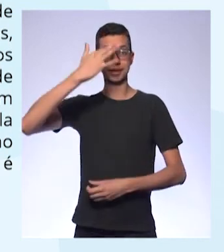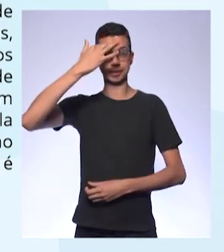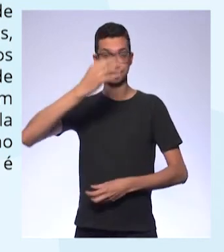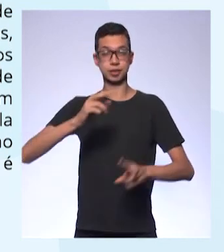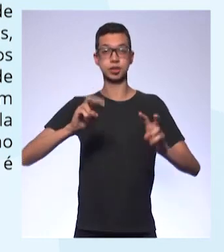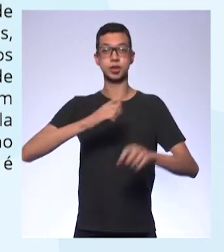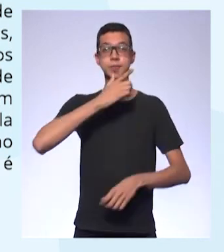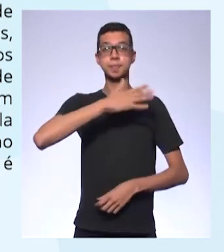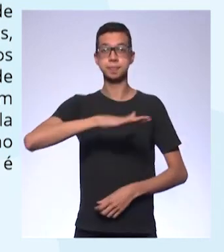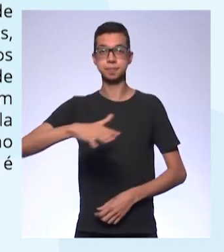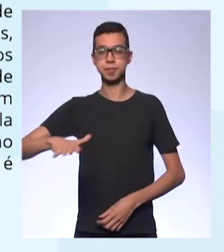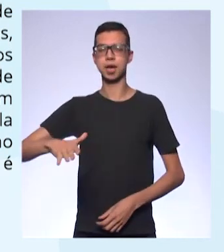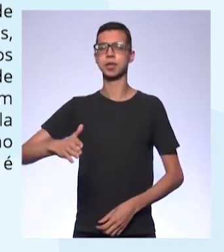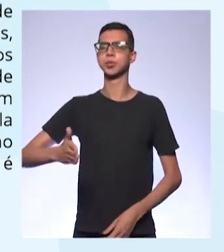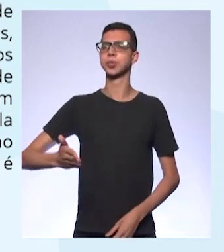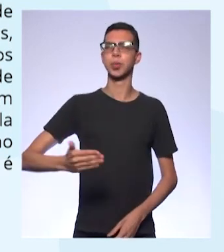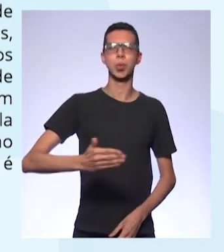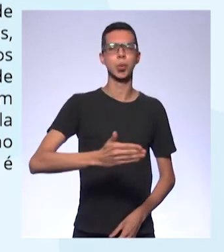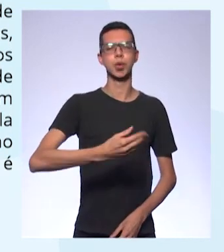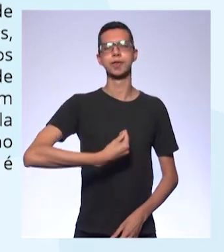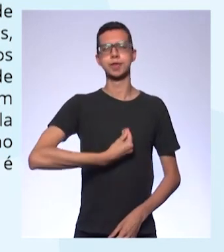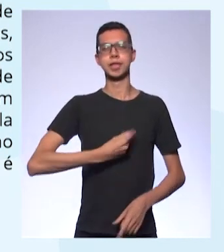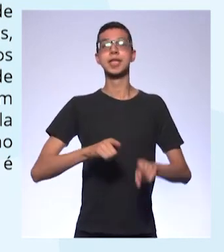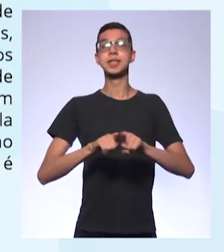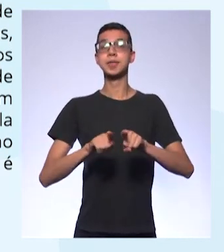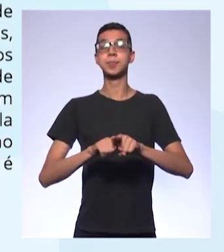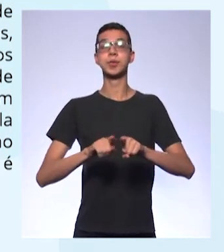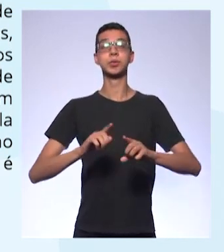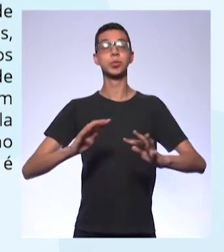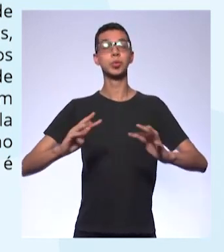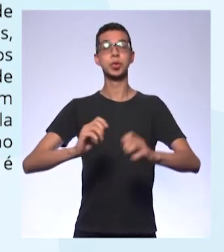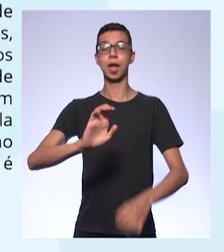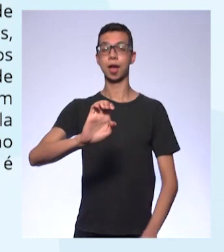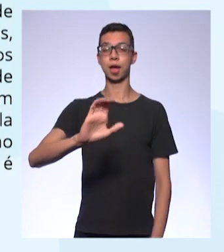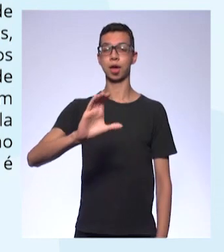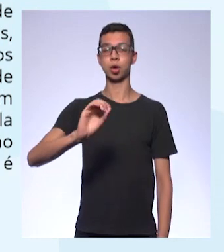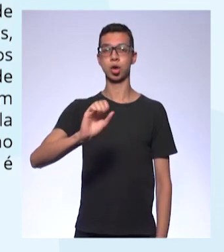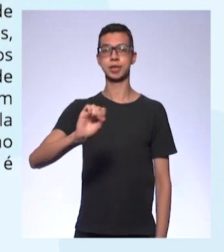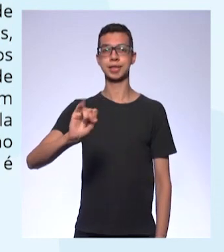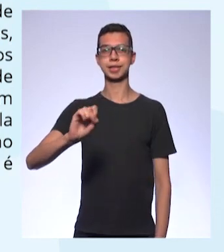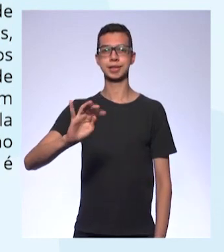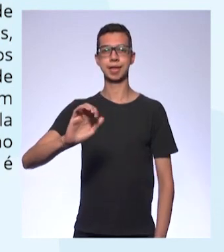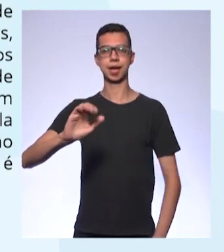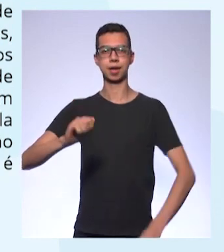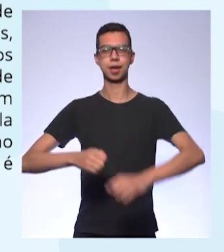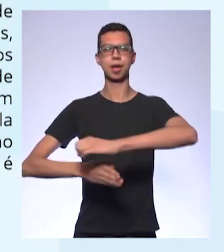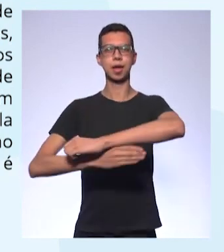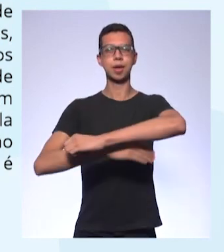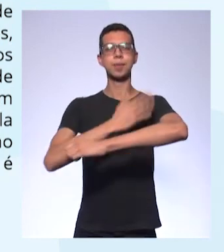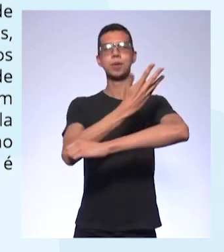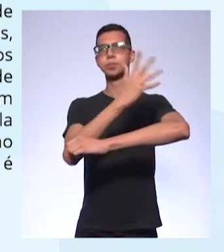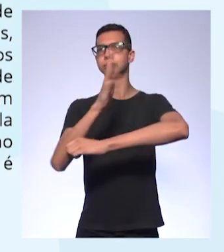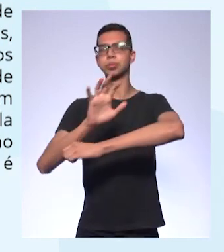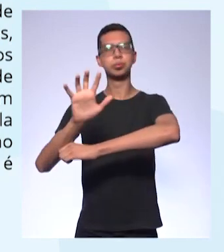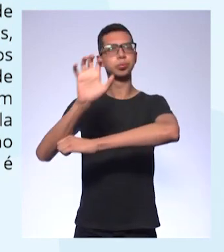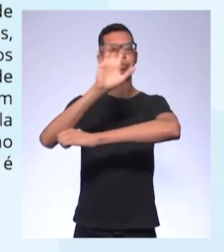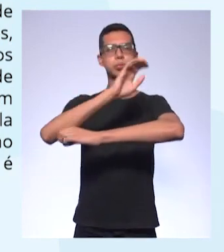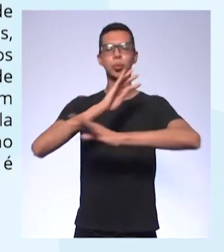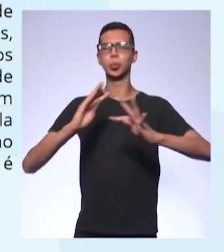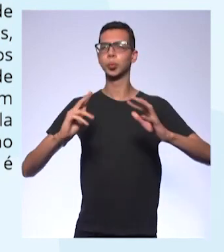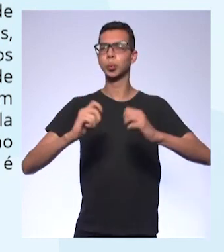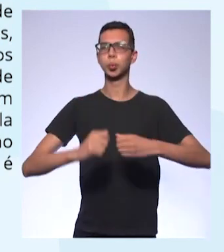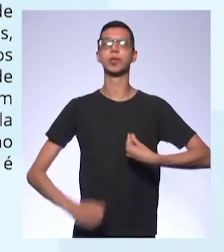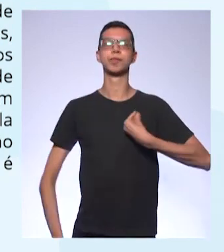e outros ecossistemas aquáticos e os complexos ecológicos, compreendendo ainda a diversidade dentro de